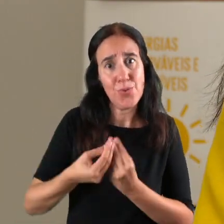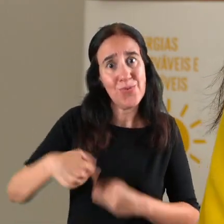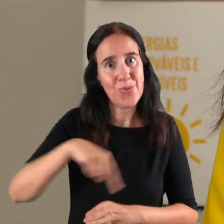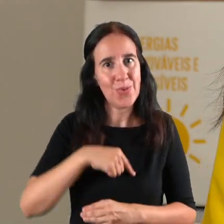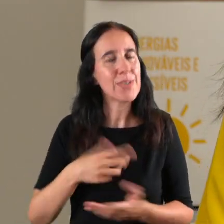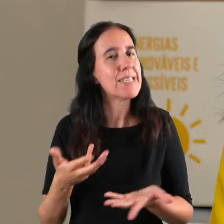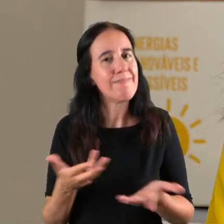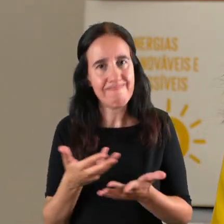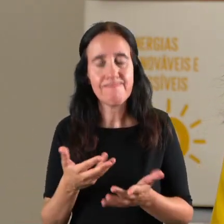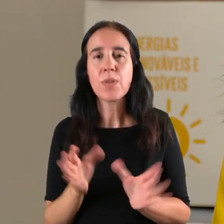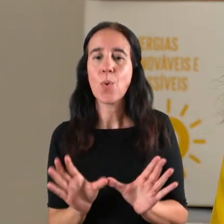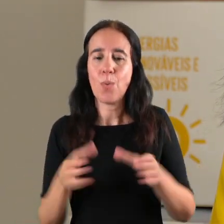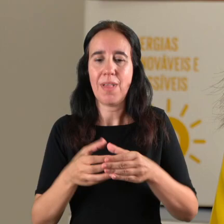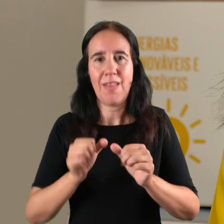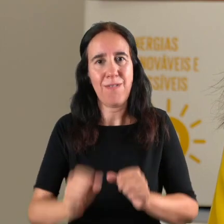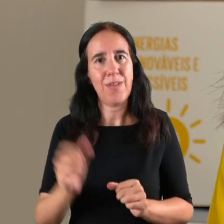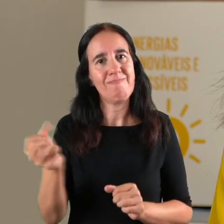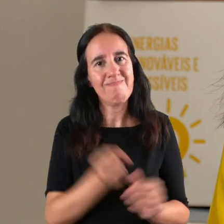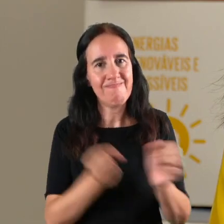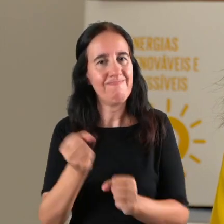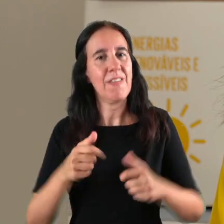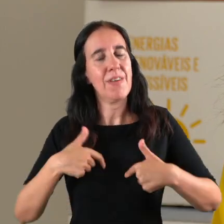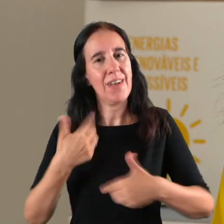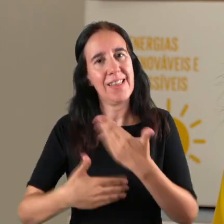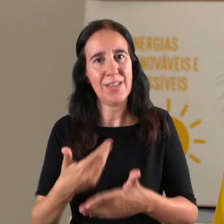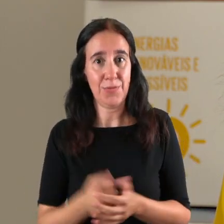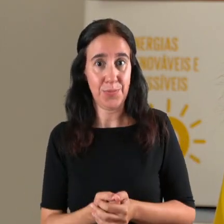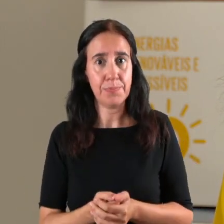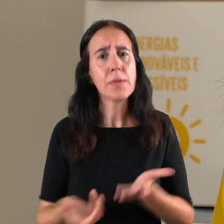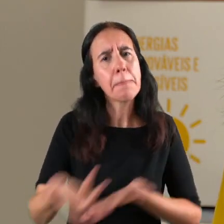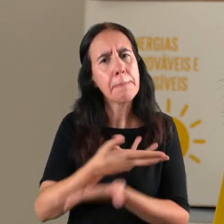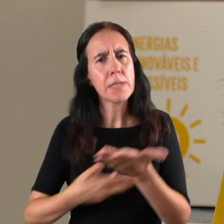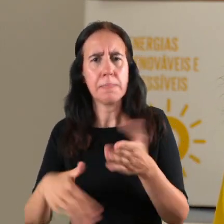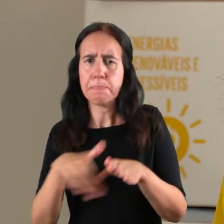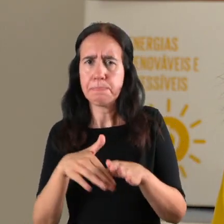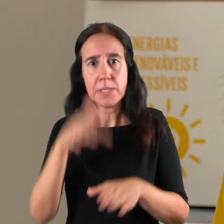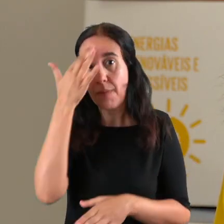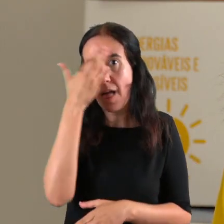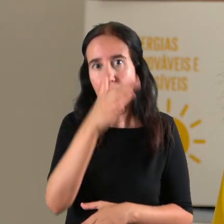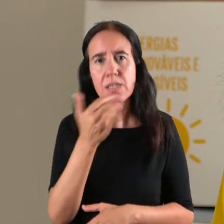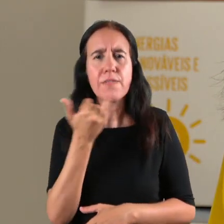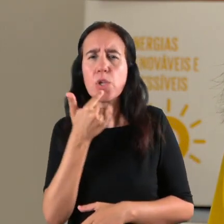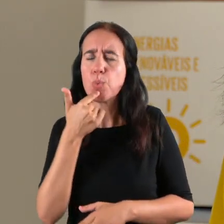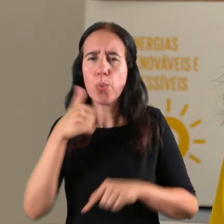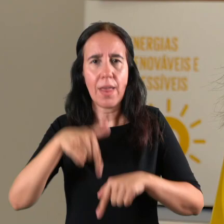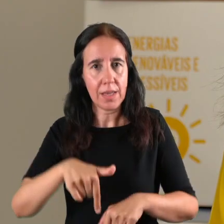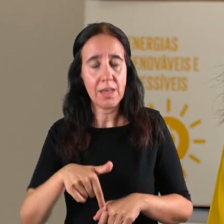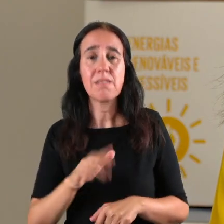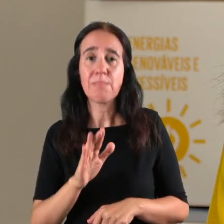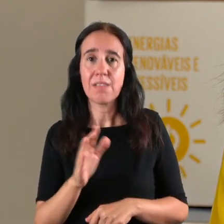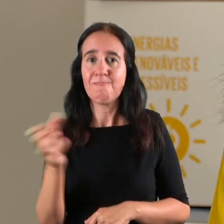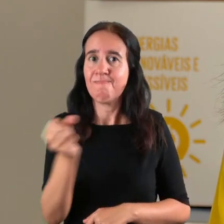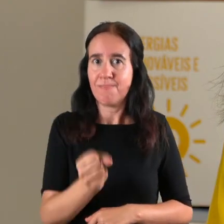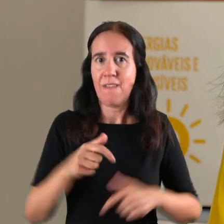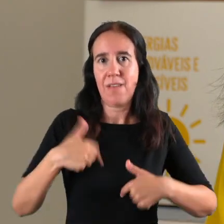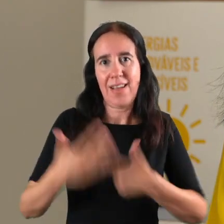tempo em que permanecem connosco, ser membros ativos da nossa comunidade. Partilhem, participem, sejam muito felizes